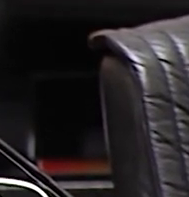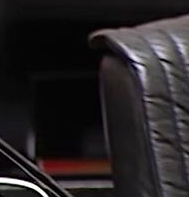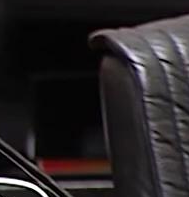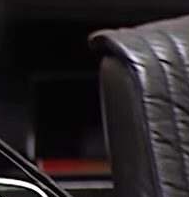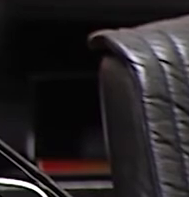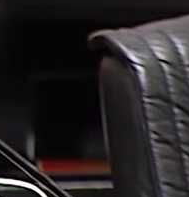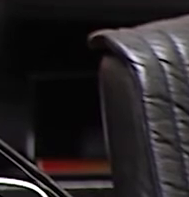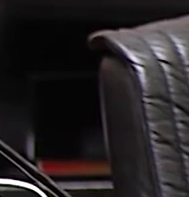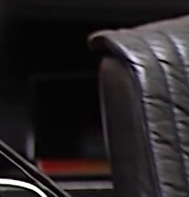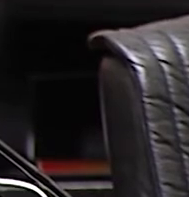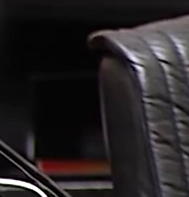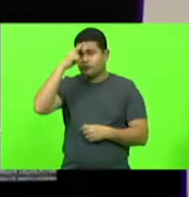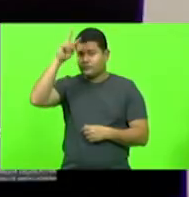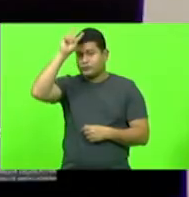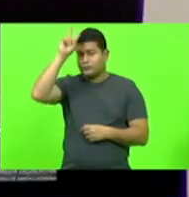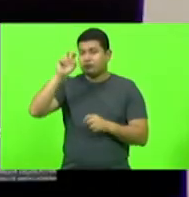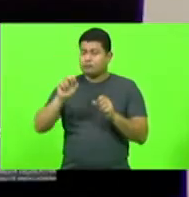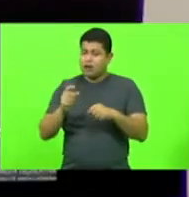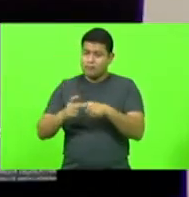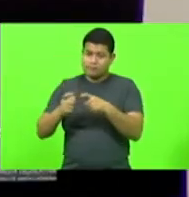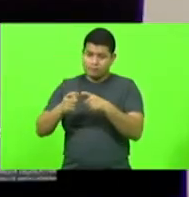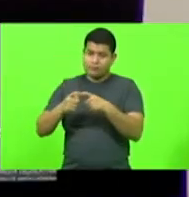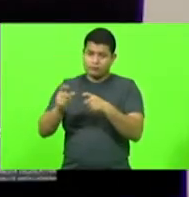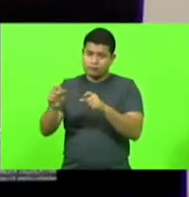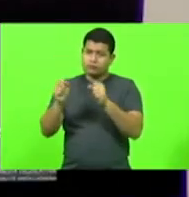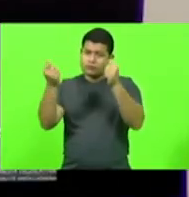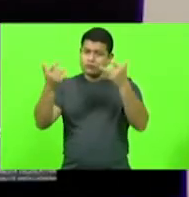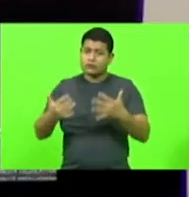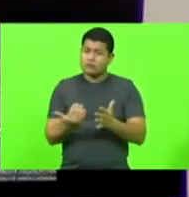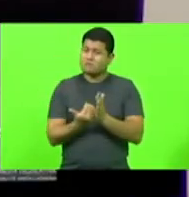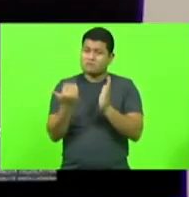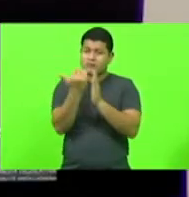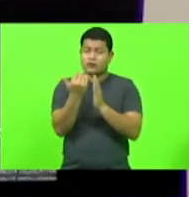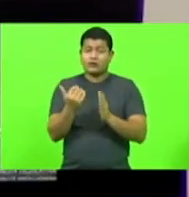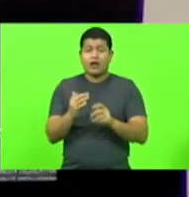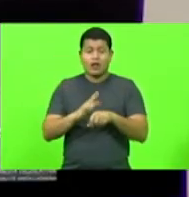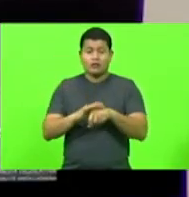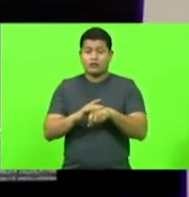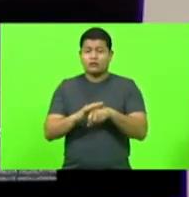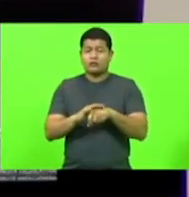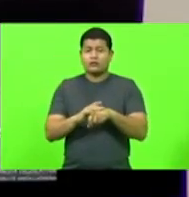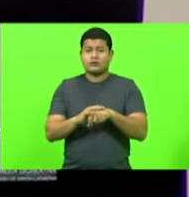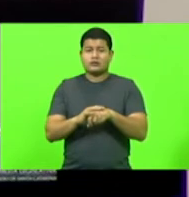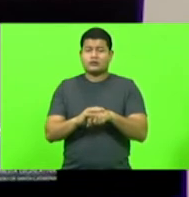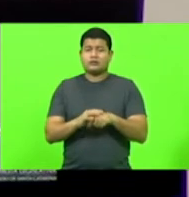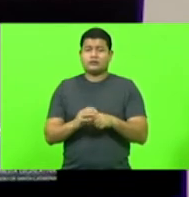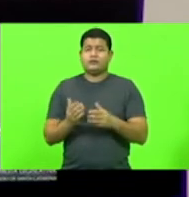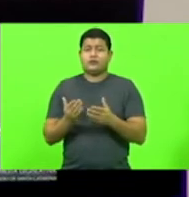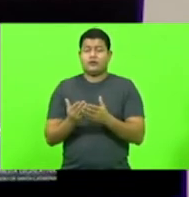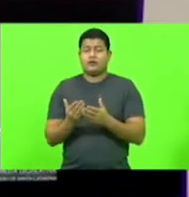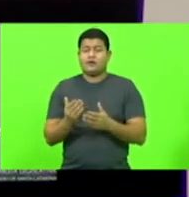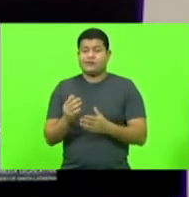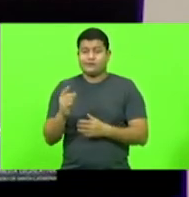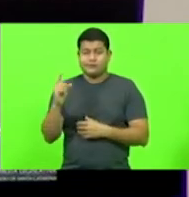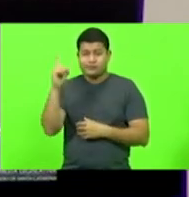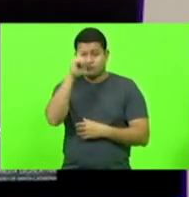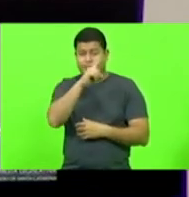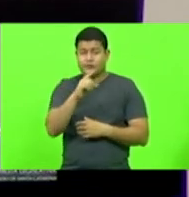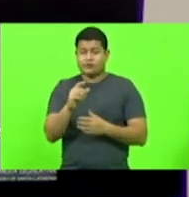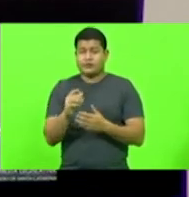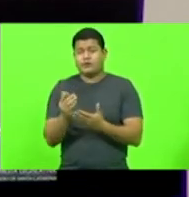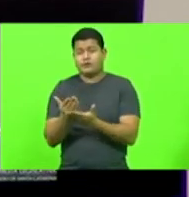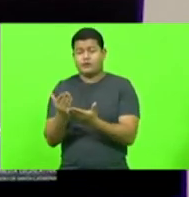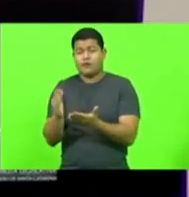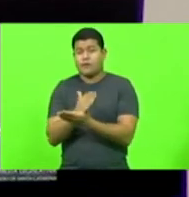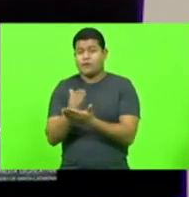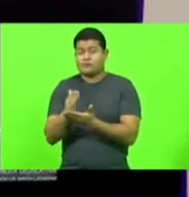acidente vascular cerebral é uma doença rara que vem acometendo muitas pessoas